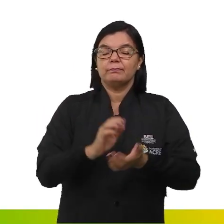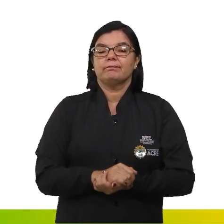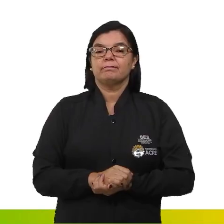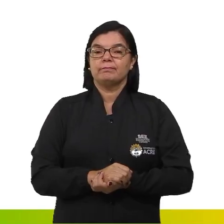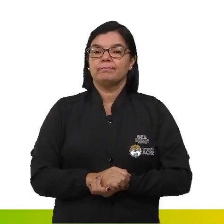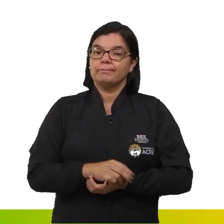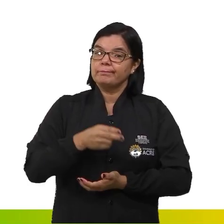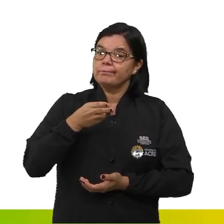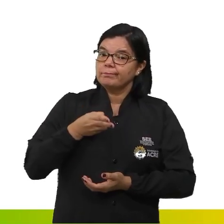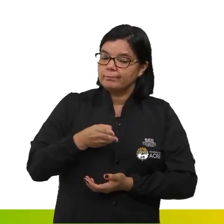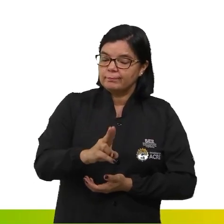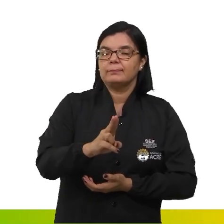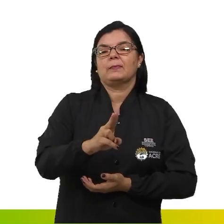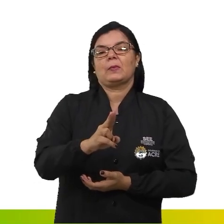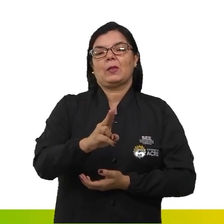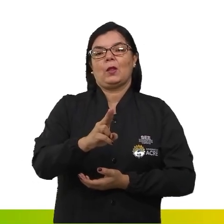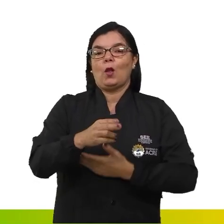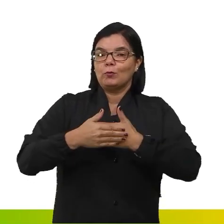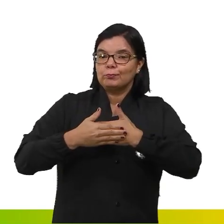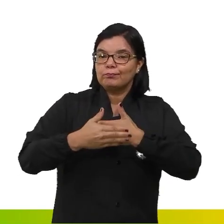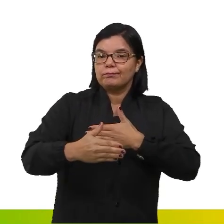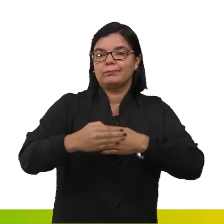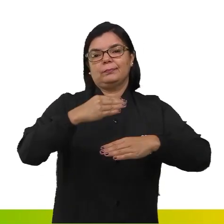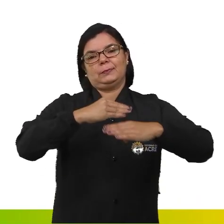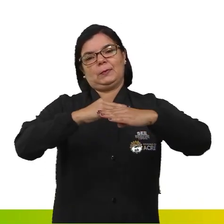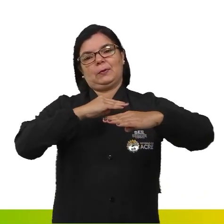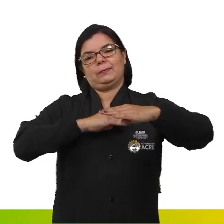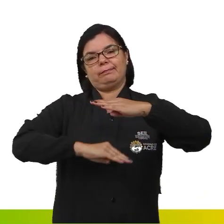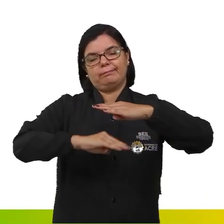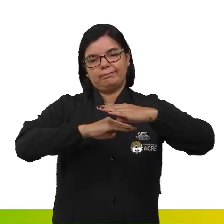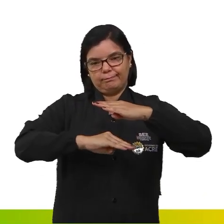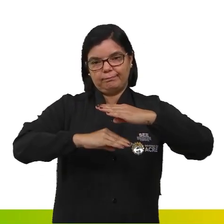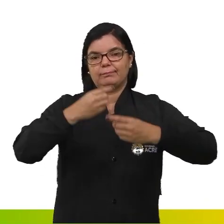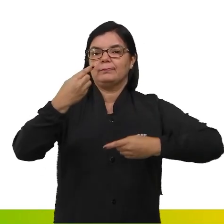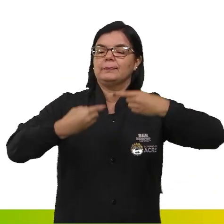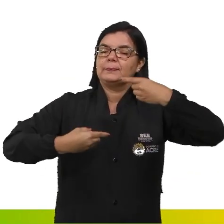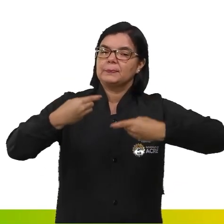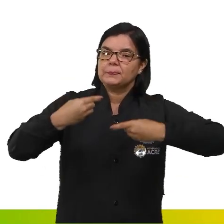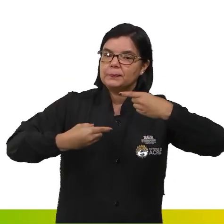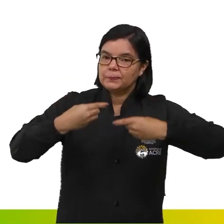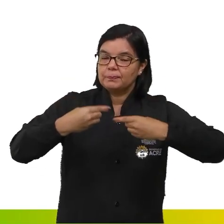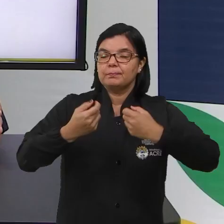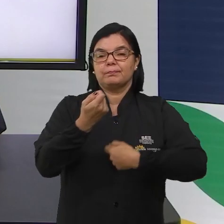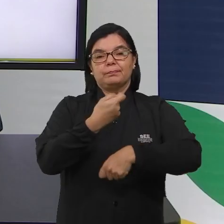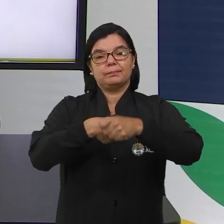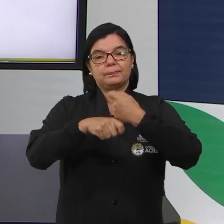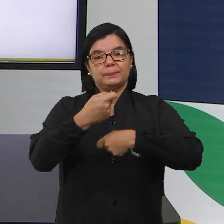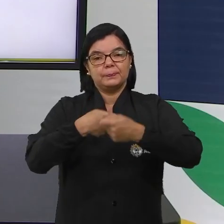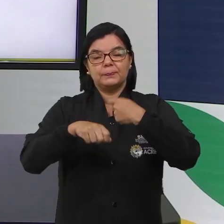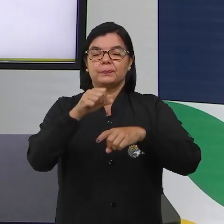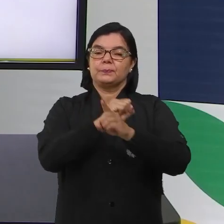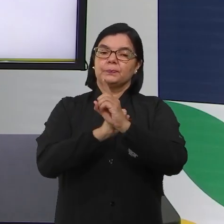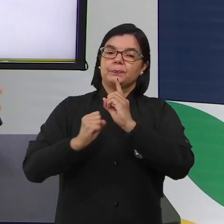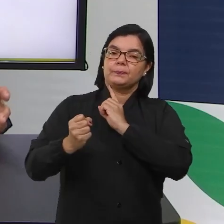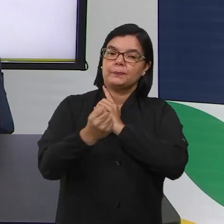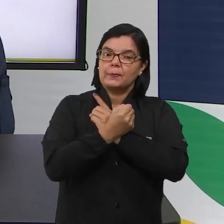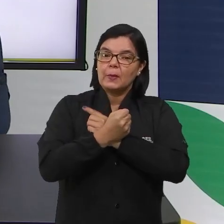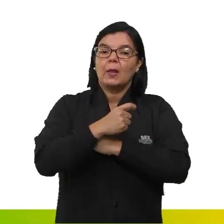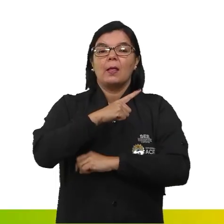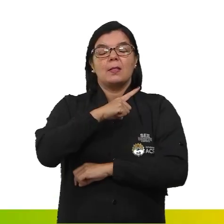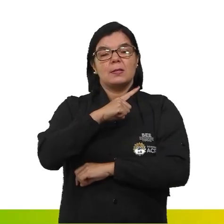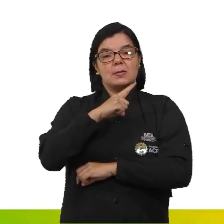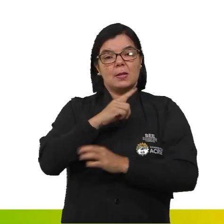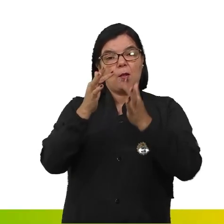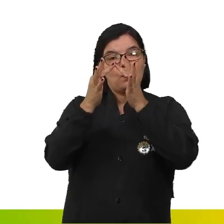e levando para frente as desigualdades políticas, econômicas e sociais. Aí nós temos